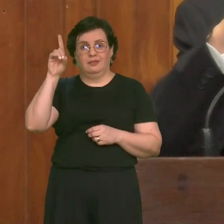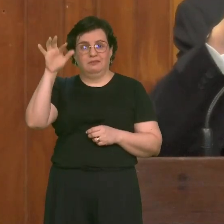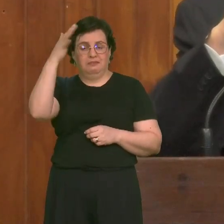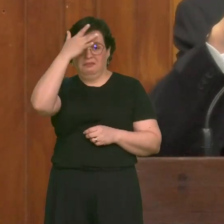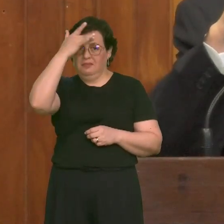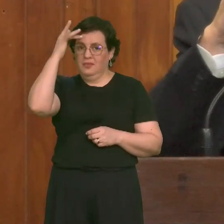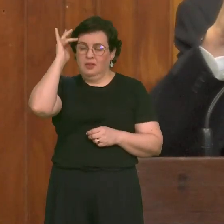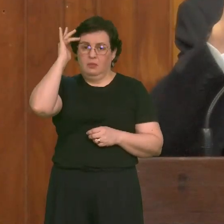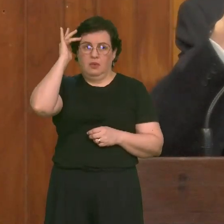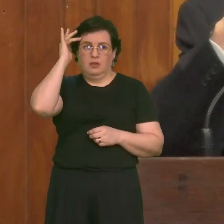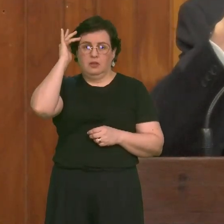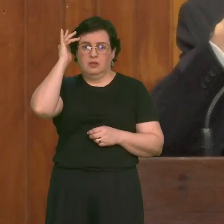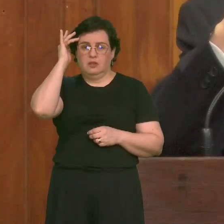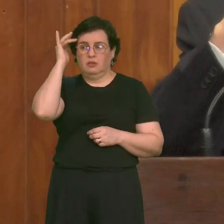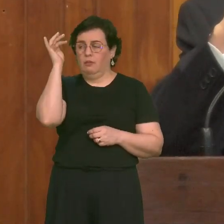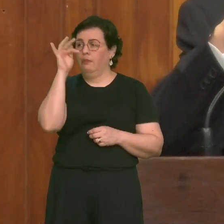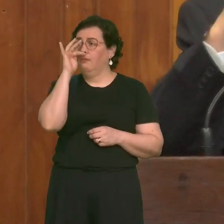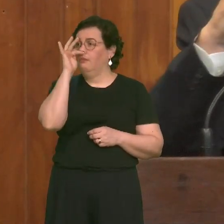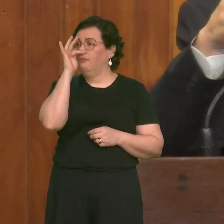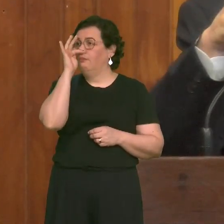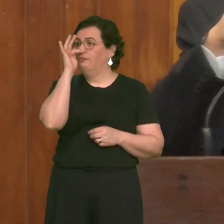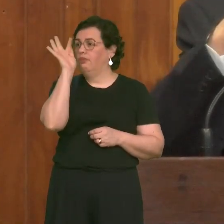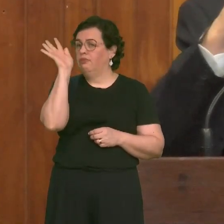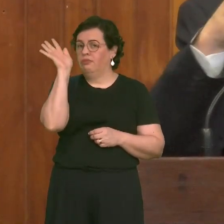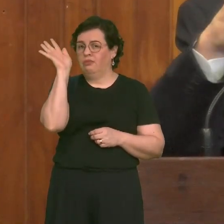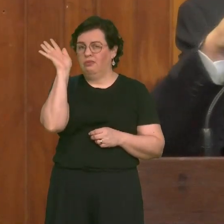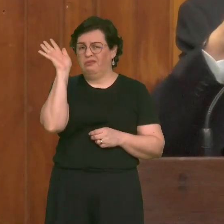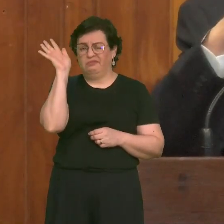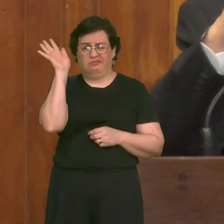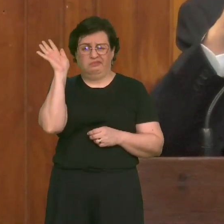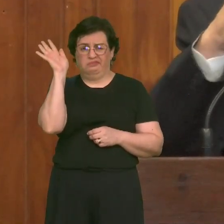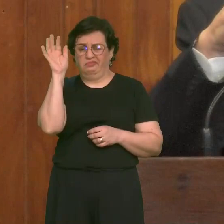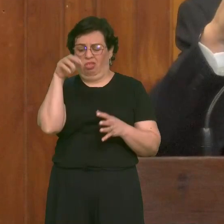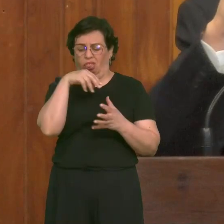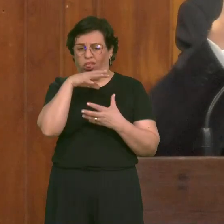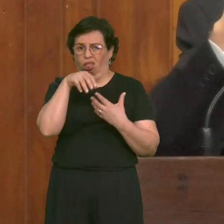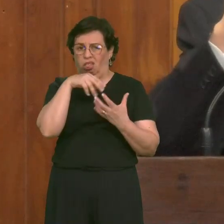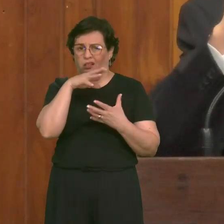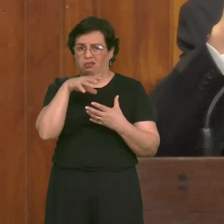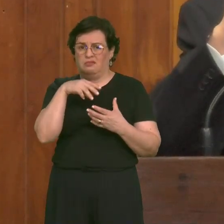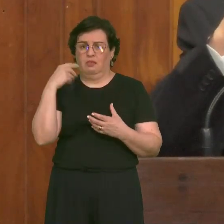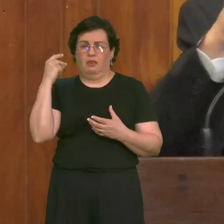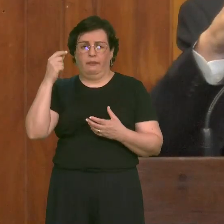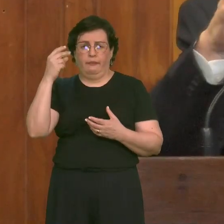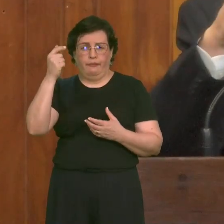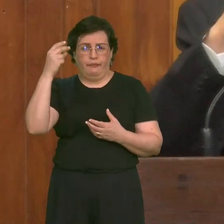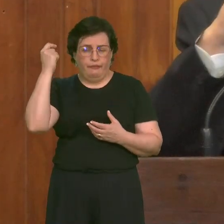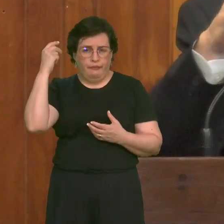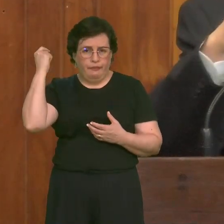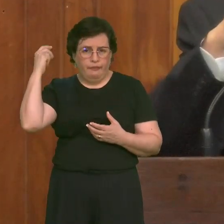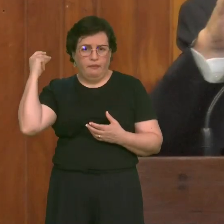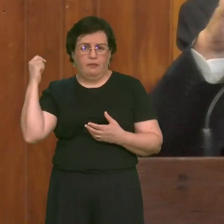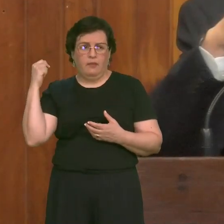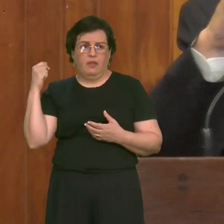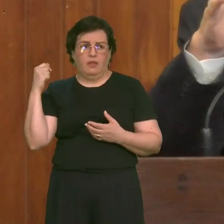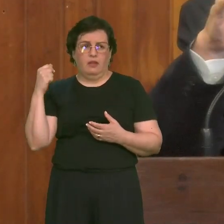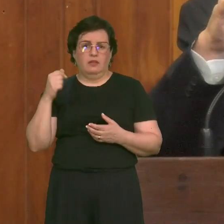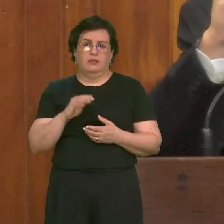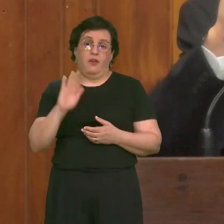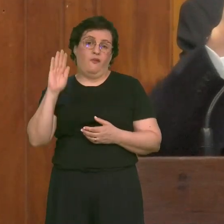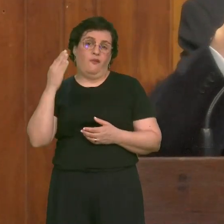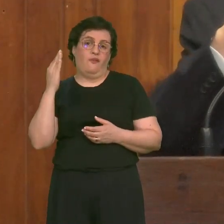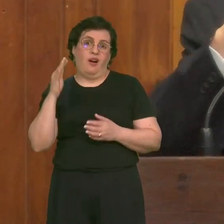lá que insuportável insuportável desagregador ficou muito tempo lá desagregador falso